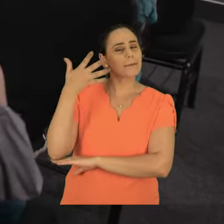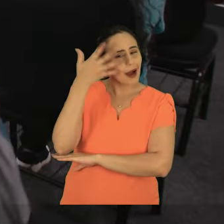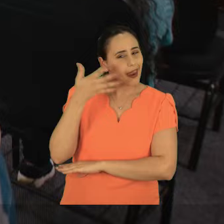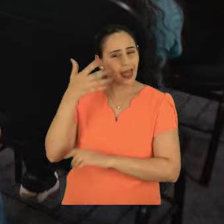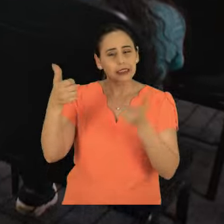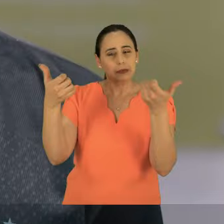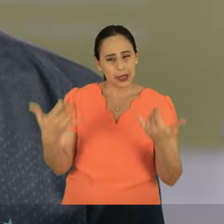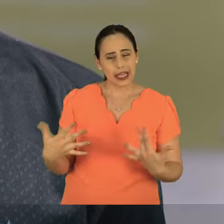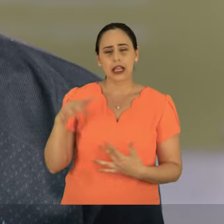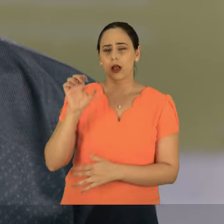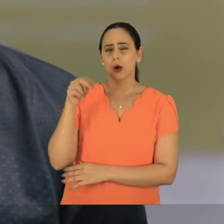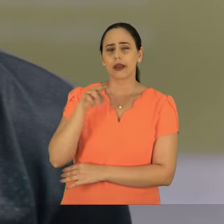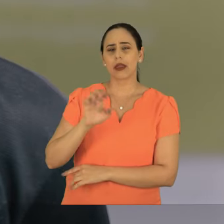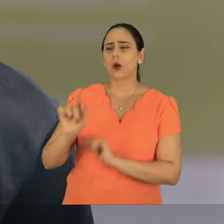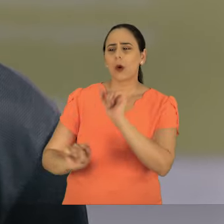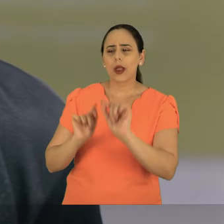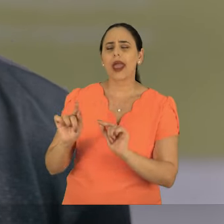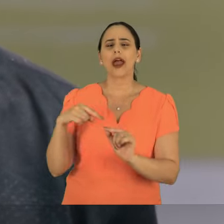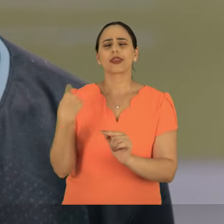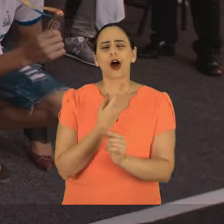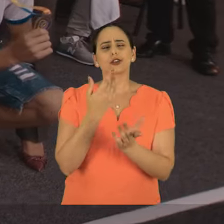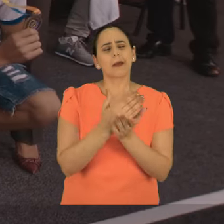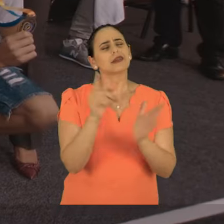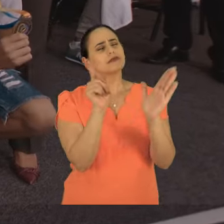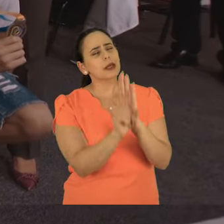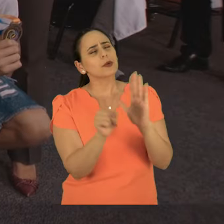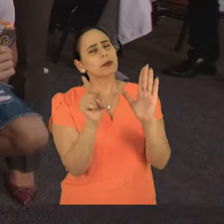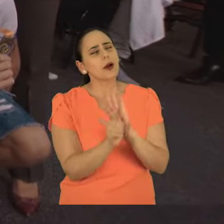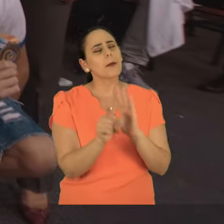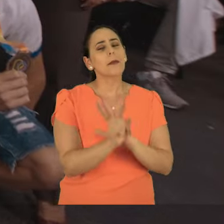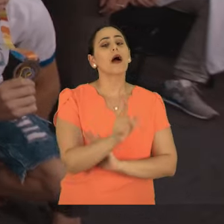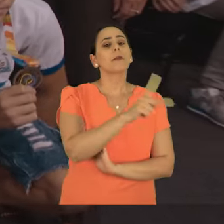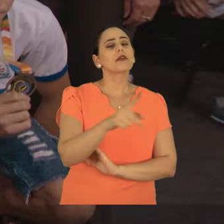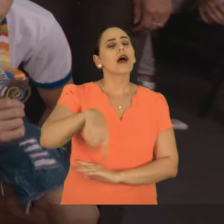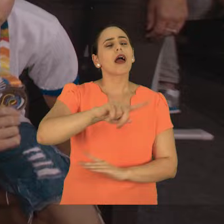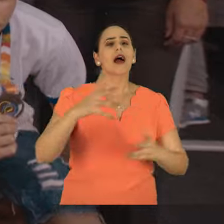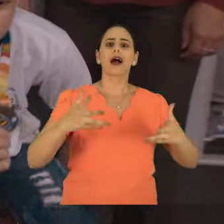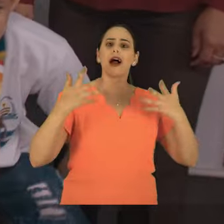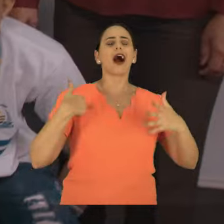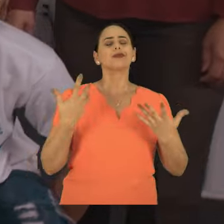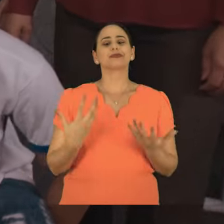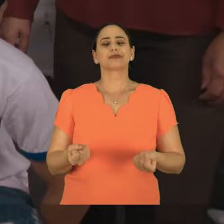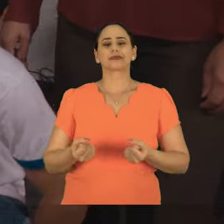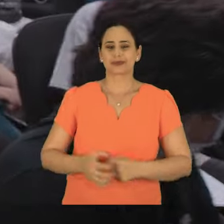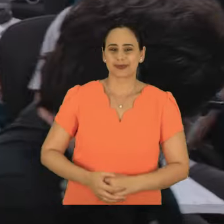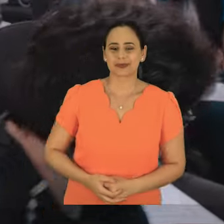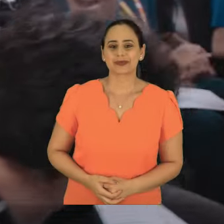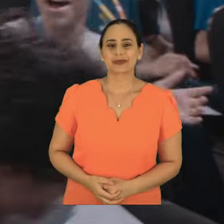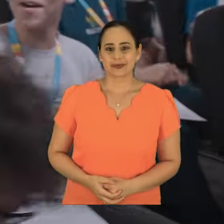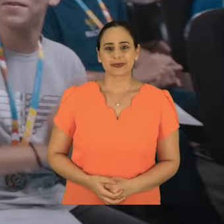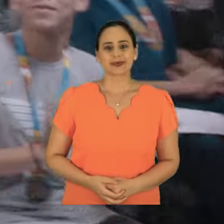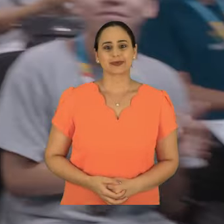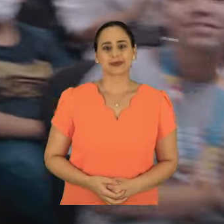UNE, nós começamos a perguntar aos professores. Aí até que a professora me incentivou e eu fui. Júlio